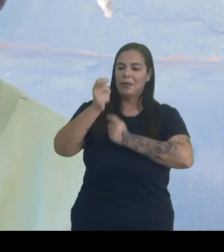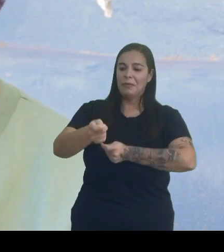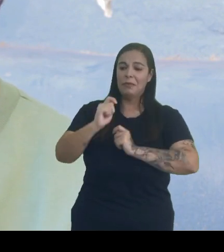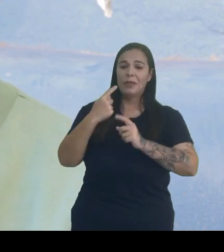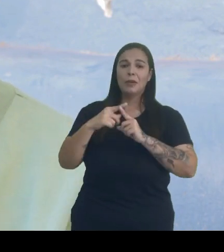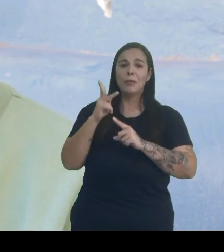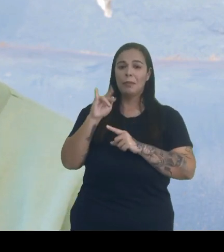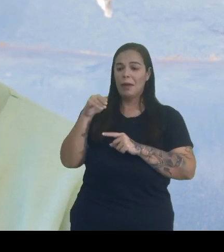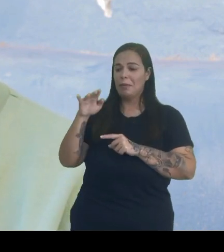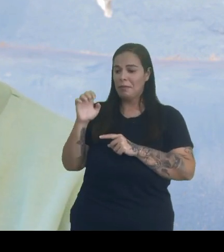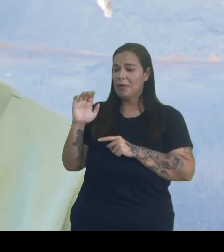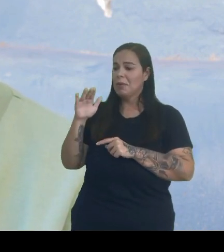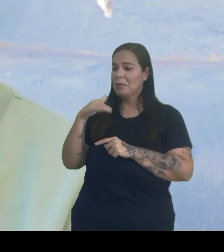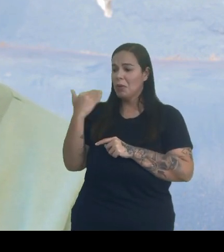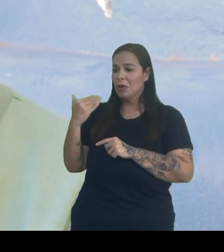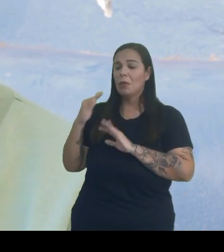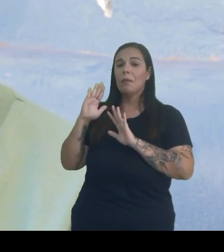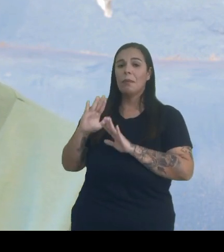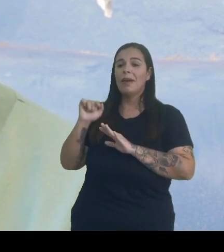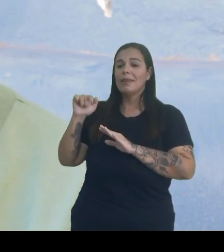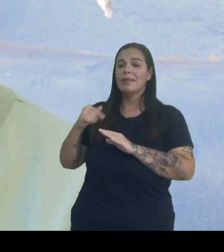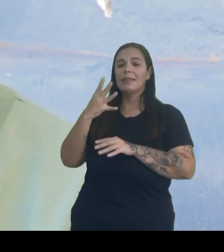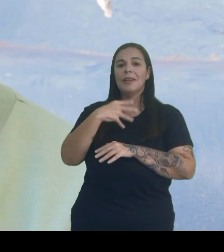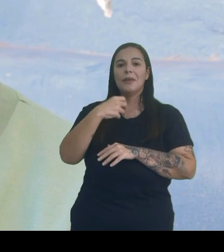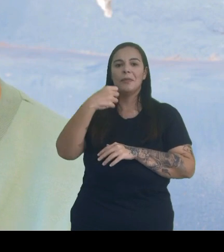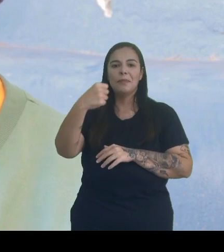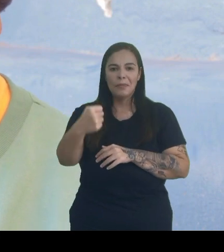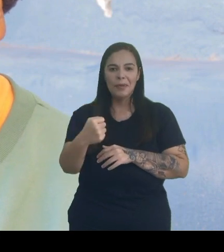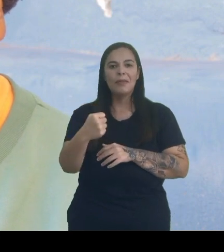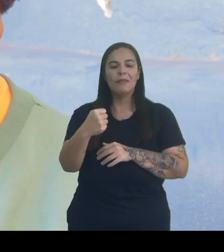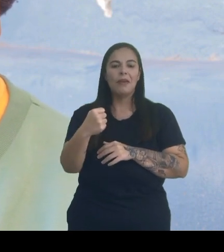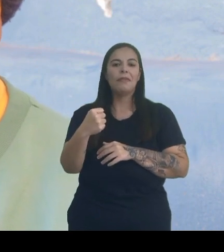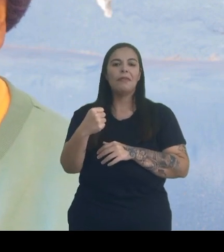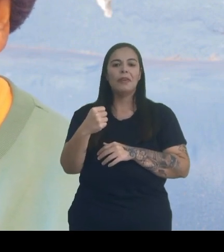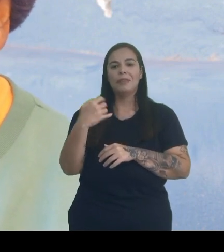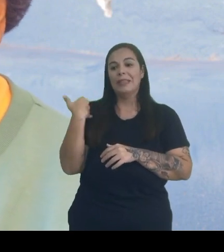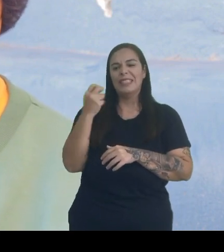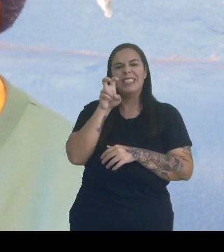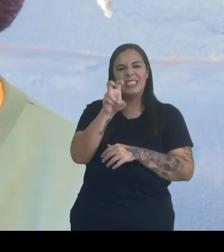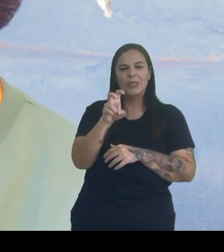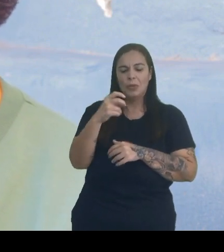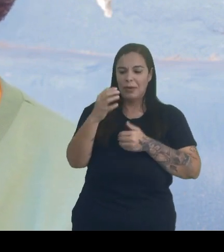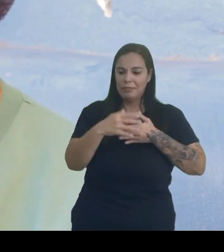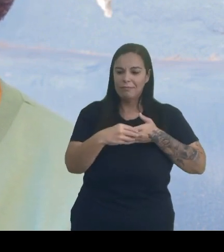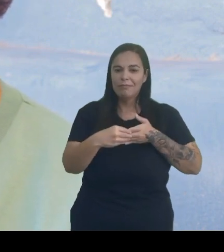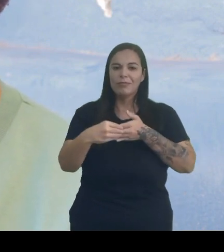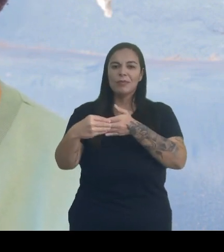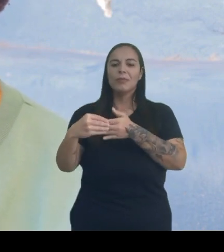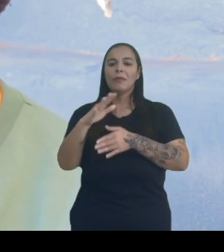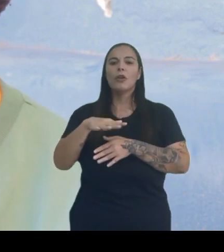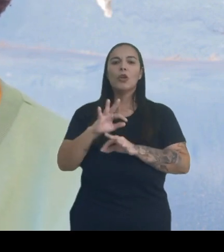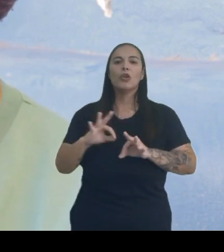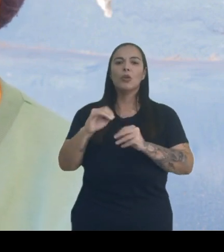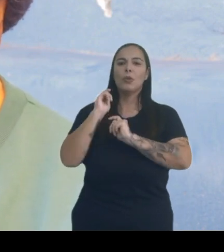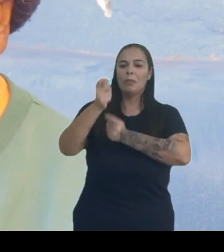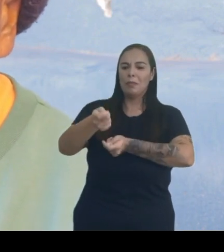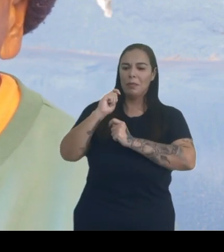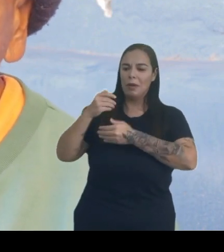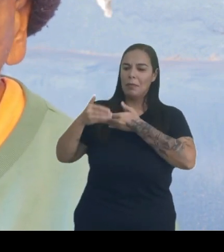porque meu pai e minha mãe faleceram, meu pai me levava no verão, quando eu tinha 5 anos de idade, meu pai fazia todos os trajetórios da